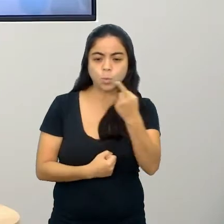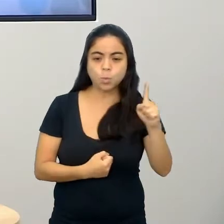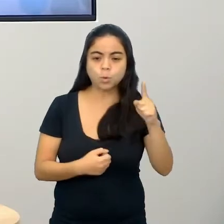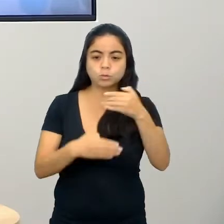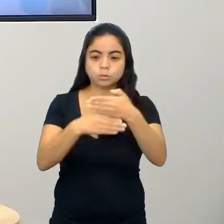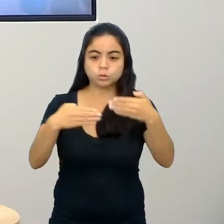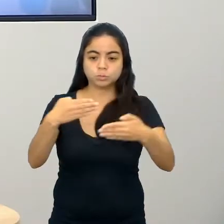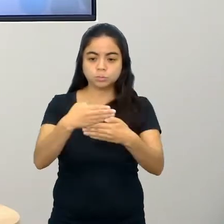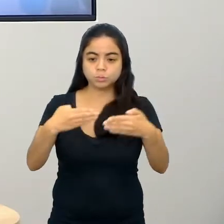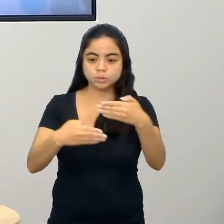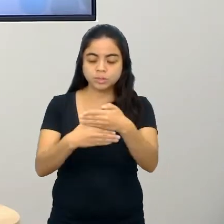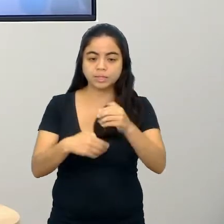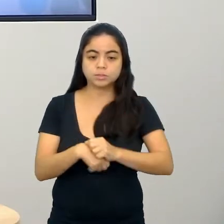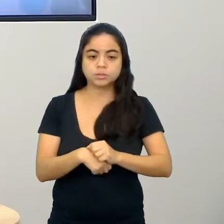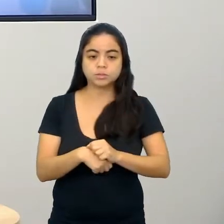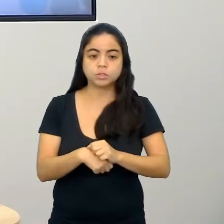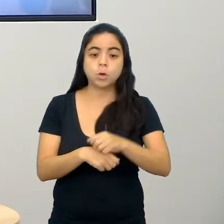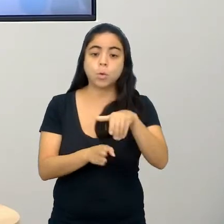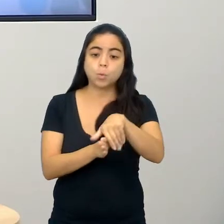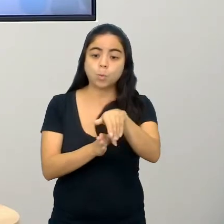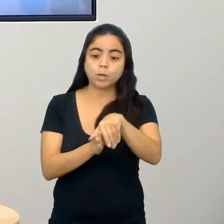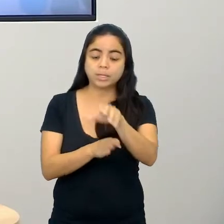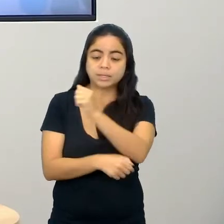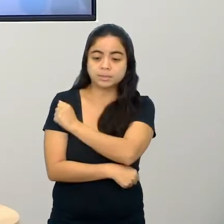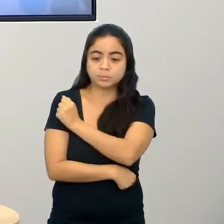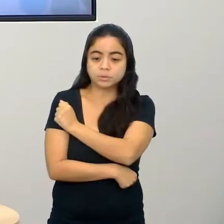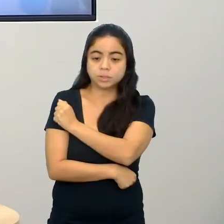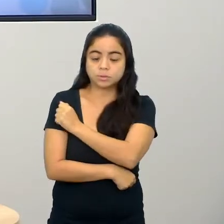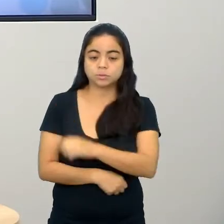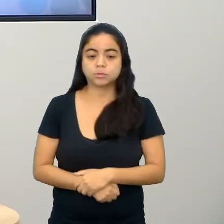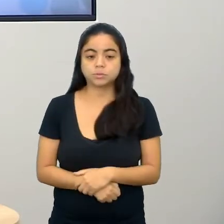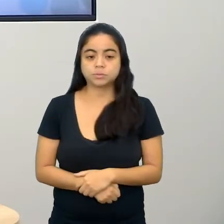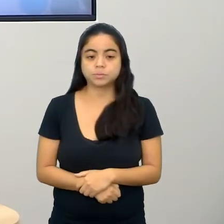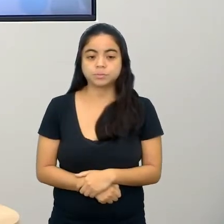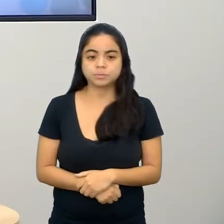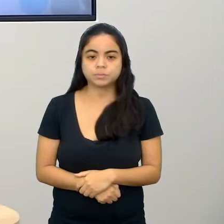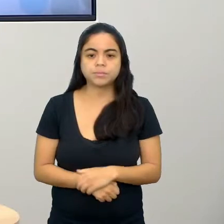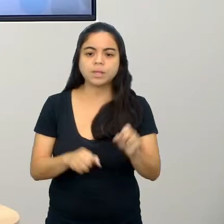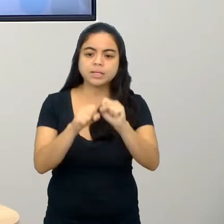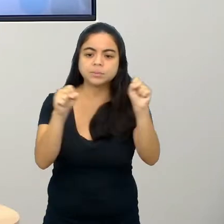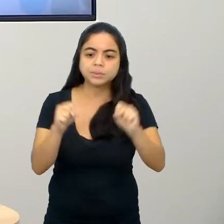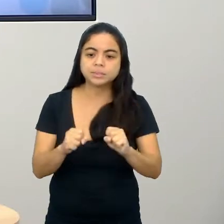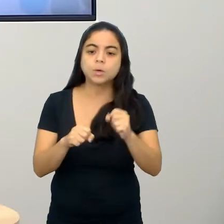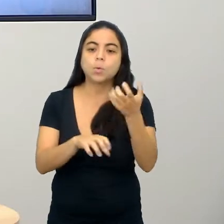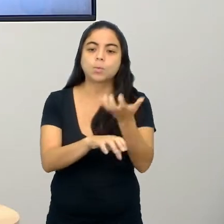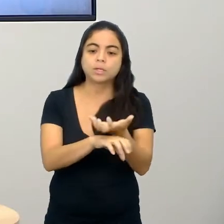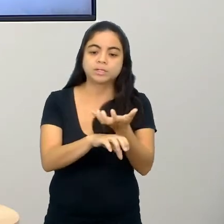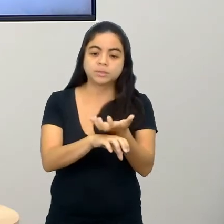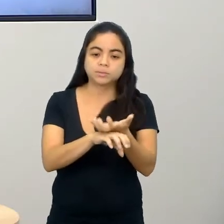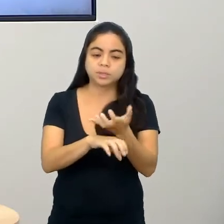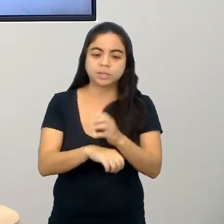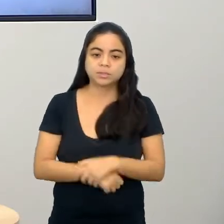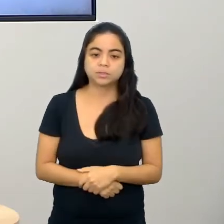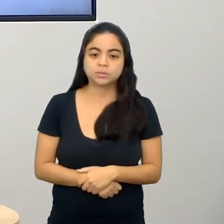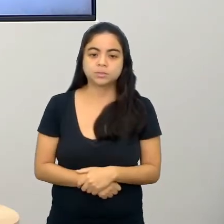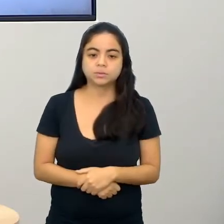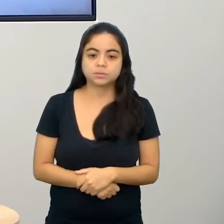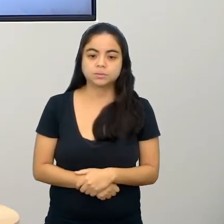slide como orientação para os alunos. Então, a sistematização dessa unidade, né, dessa unidade não, porque eu tô com unidade na cabeça,